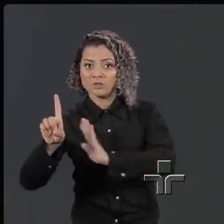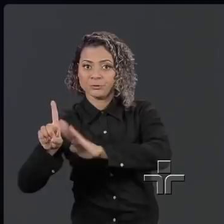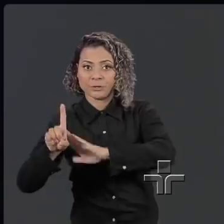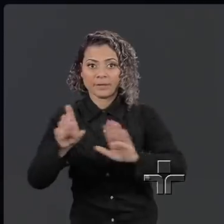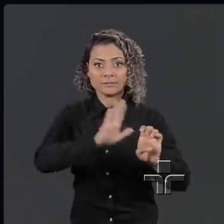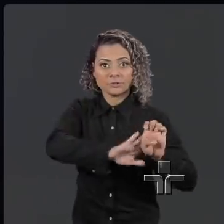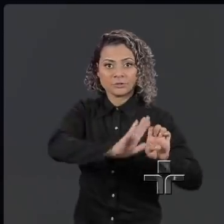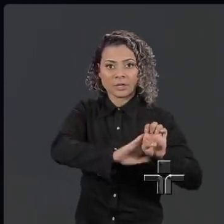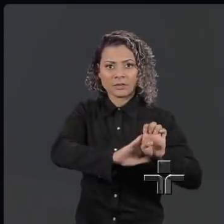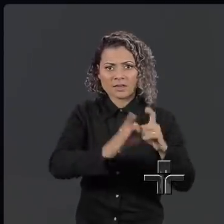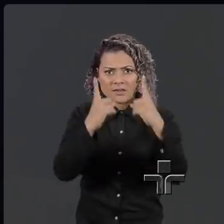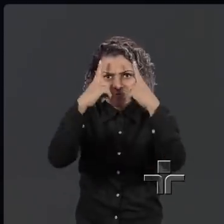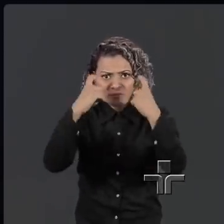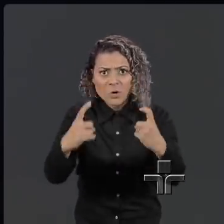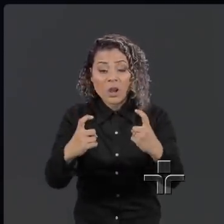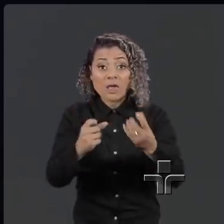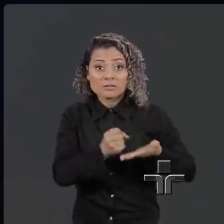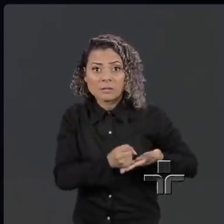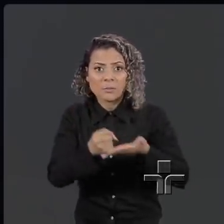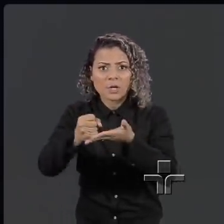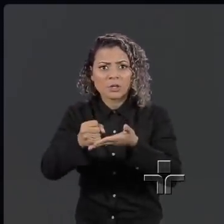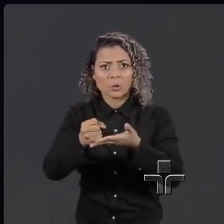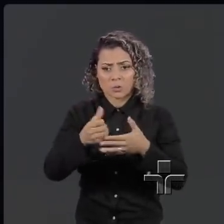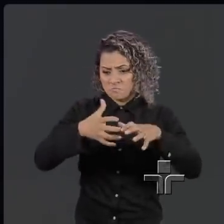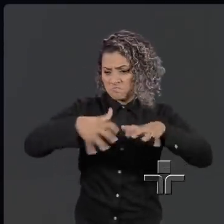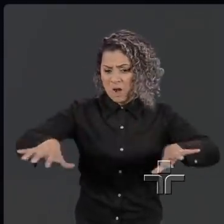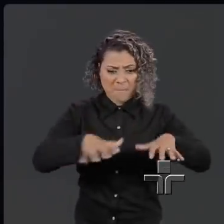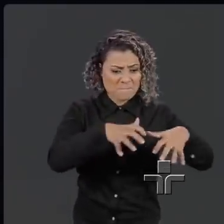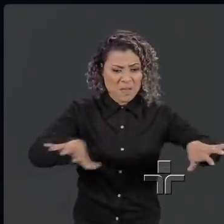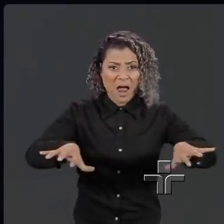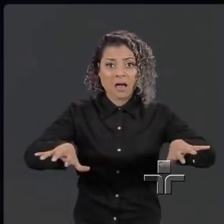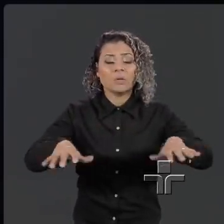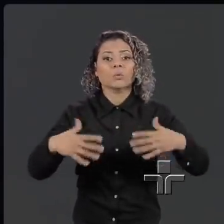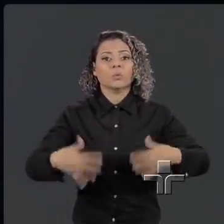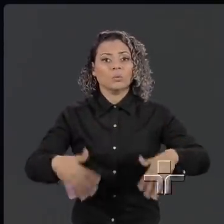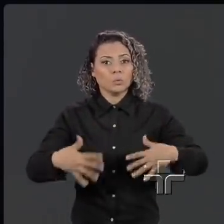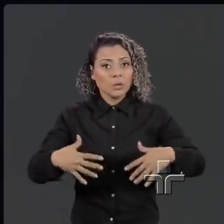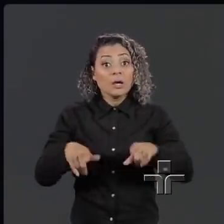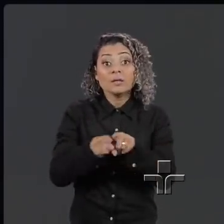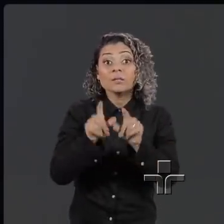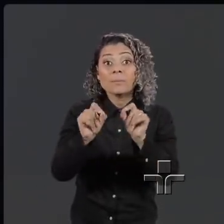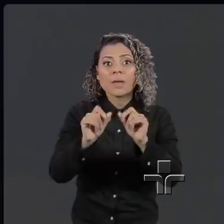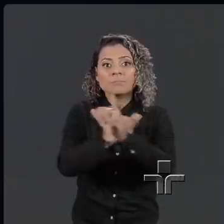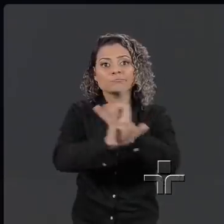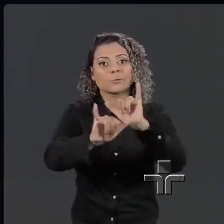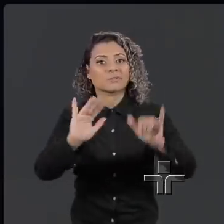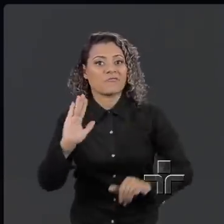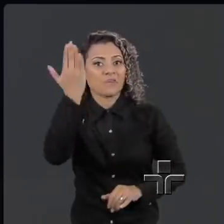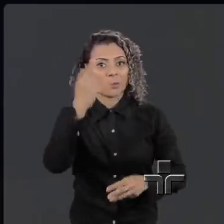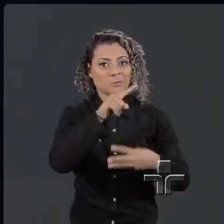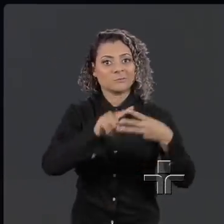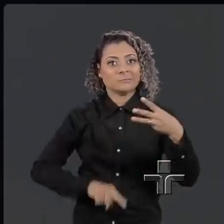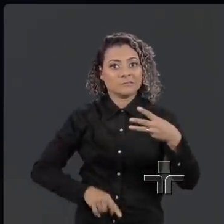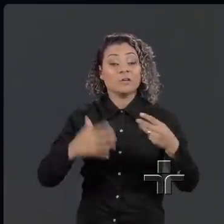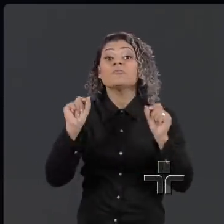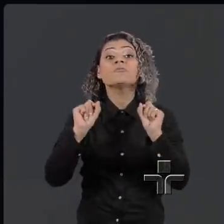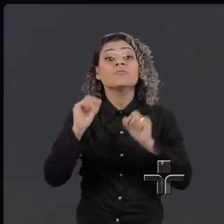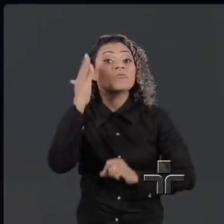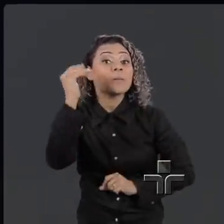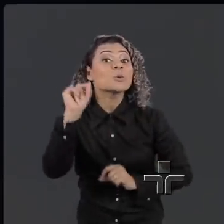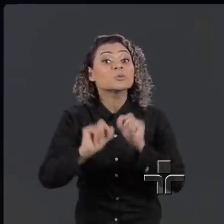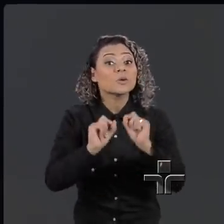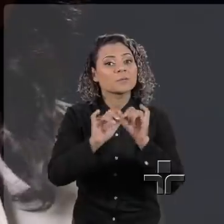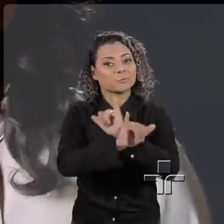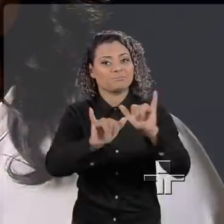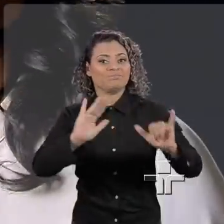esquerda, a violência entre os apoiadores dos dois lados e a disseminação de notícias falsas, as famosas fake